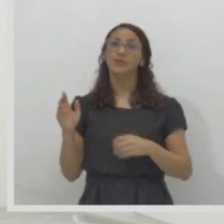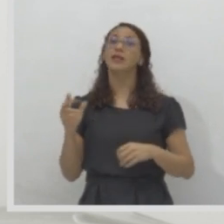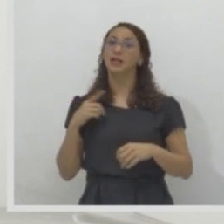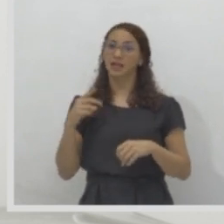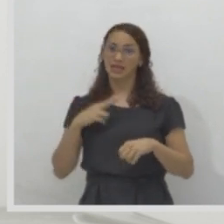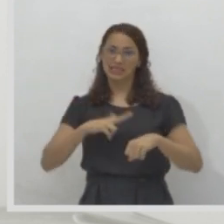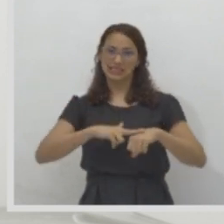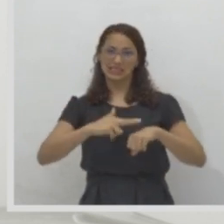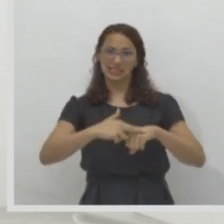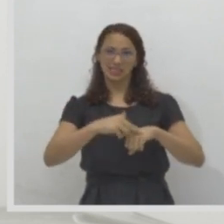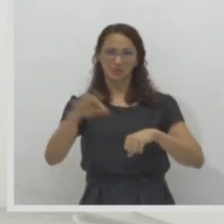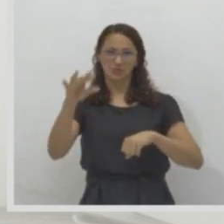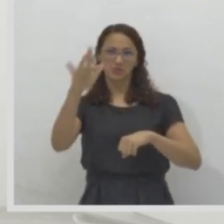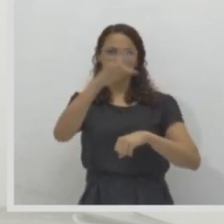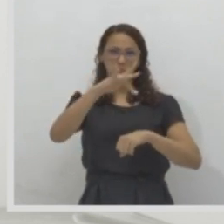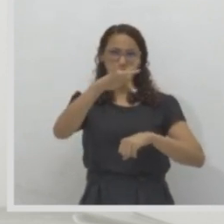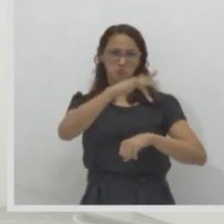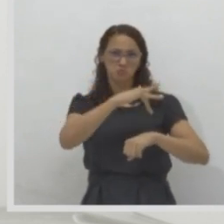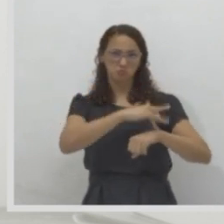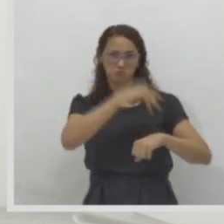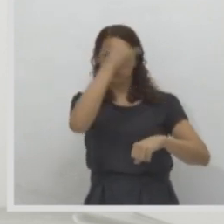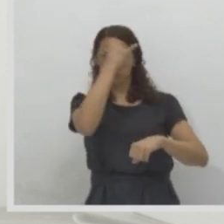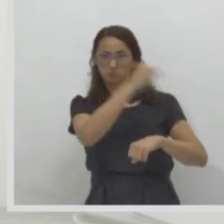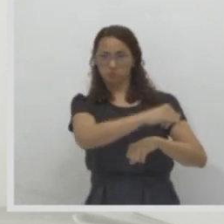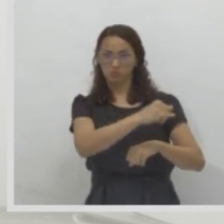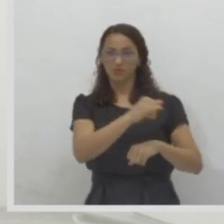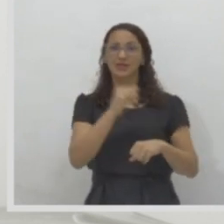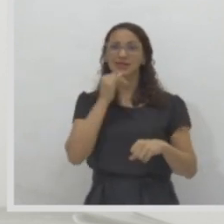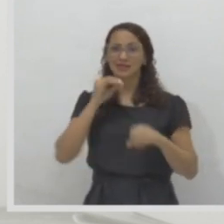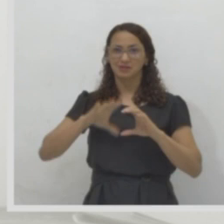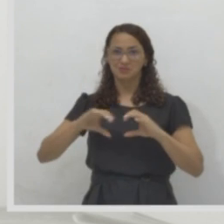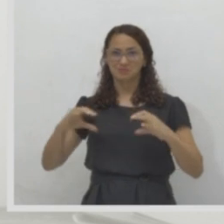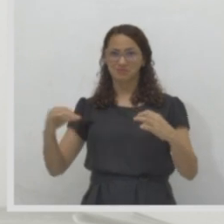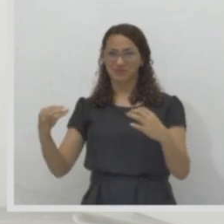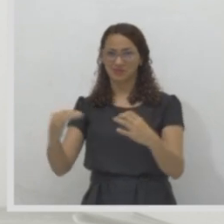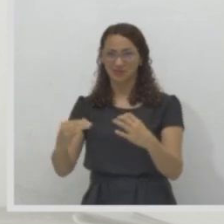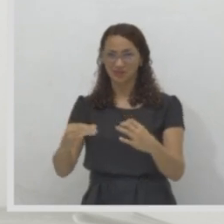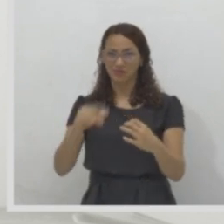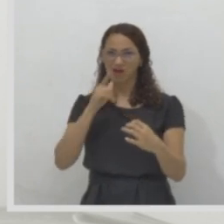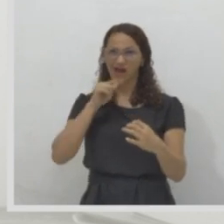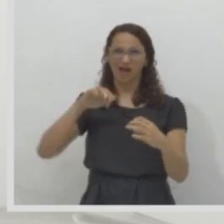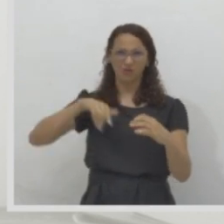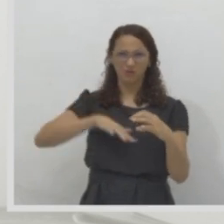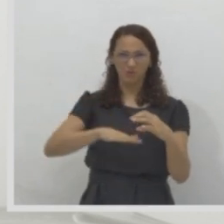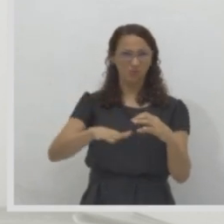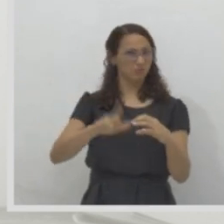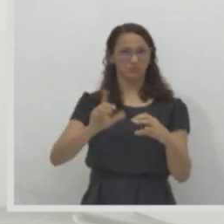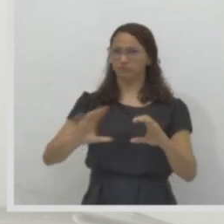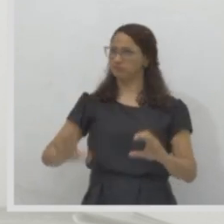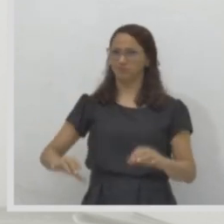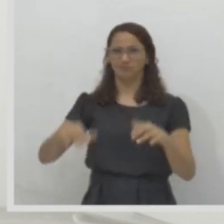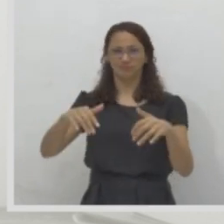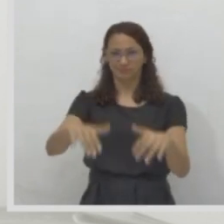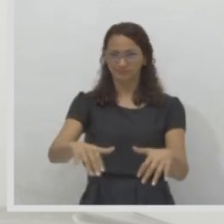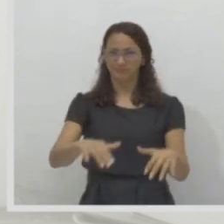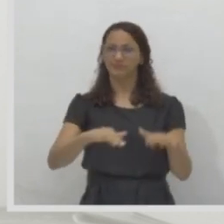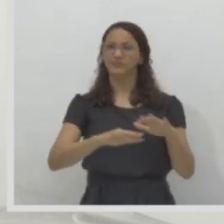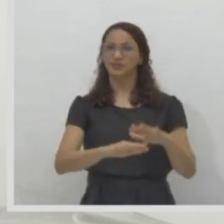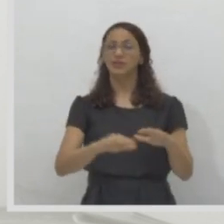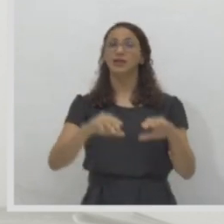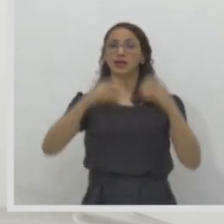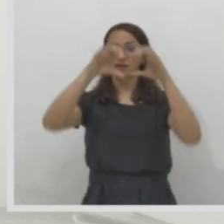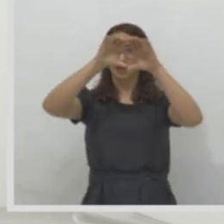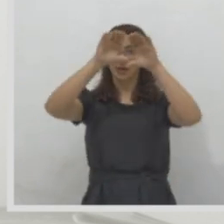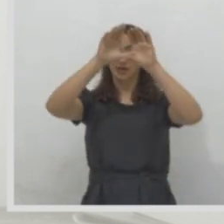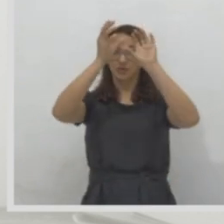água parada em pneus. Não deixar a calha entupir com sujeira, com folha. Sempre manter a calha de água